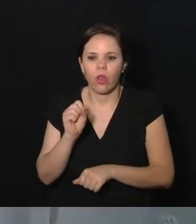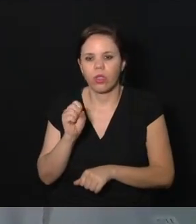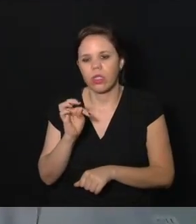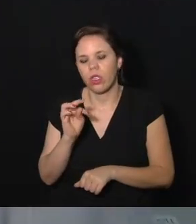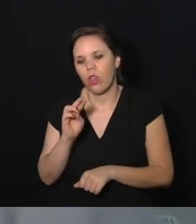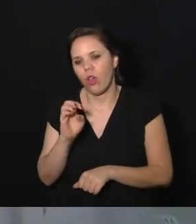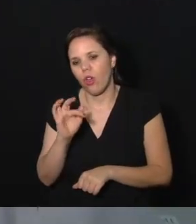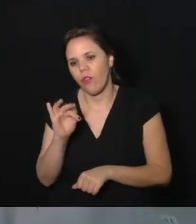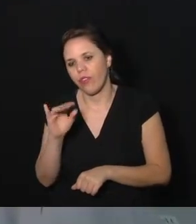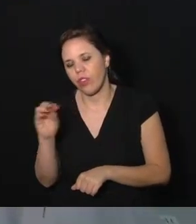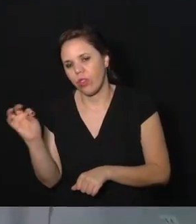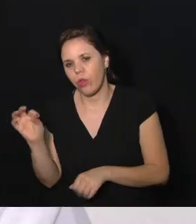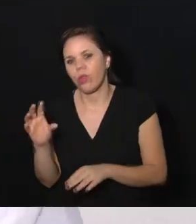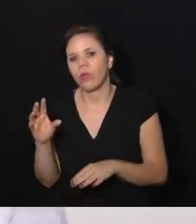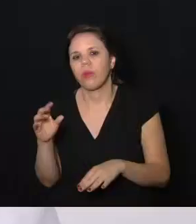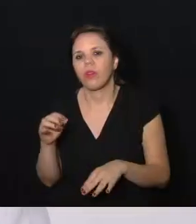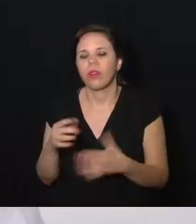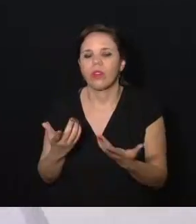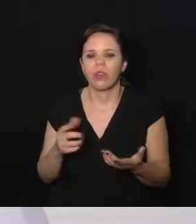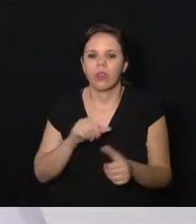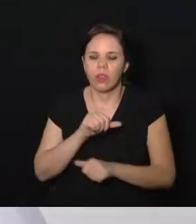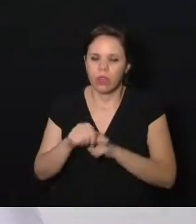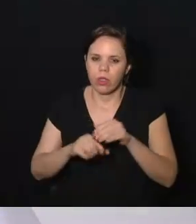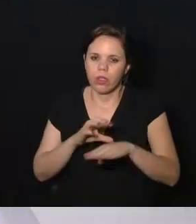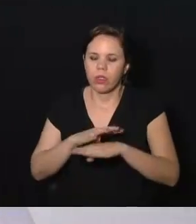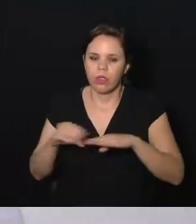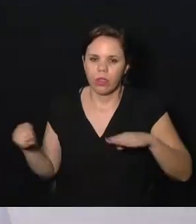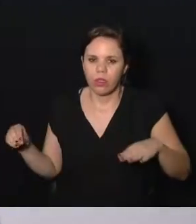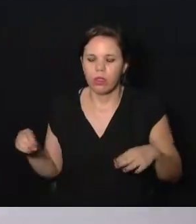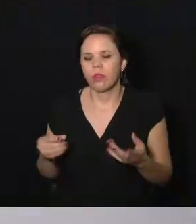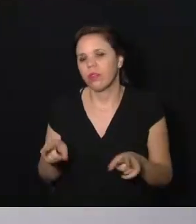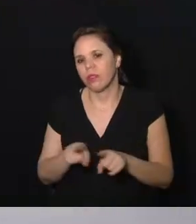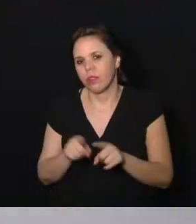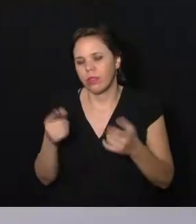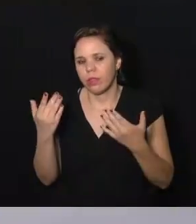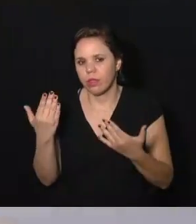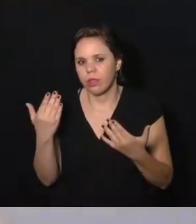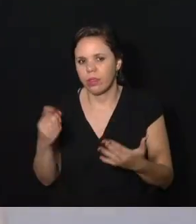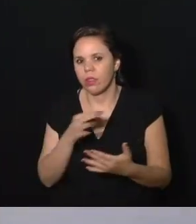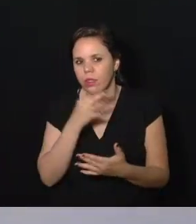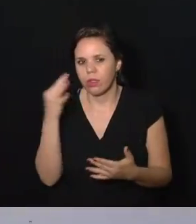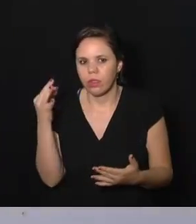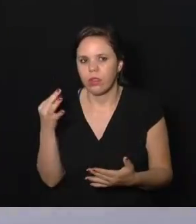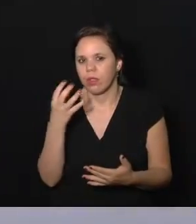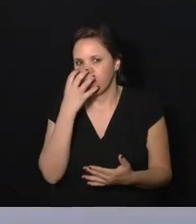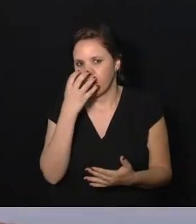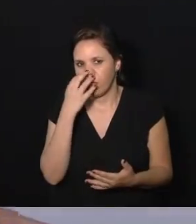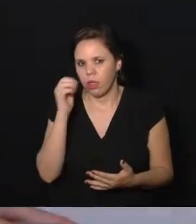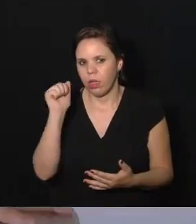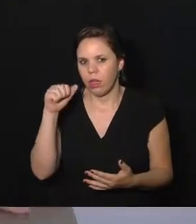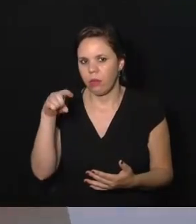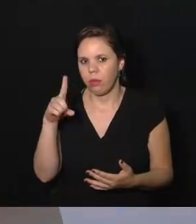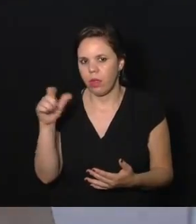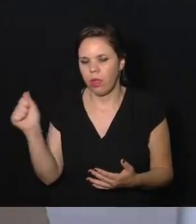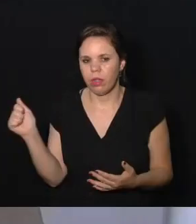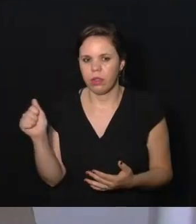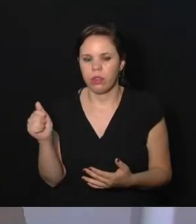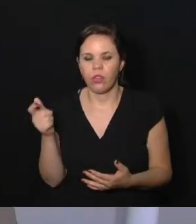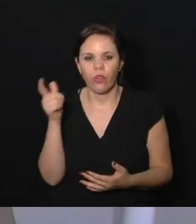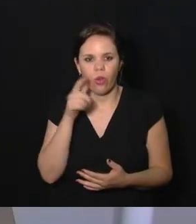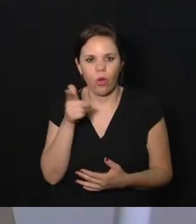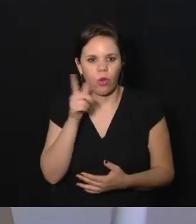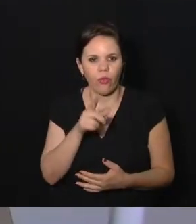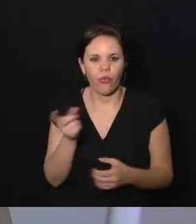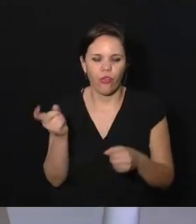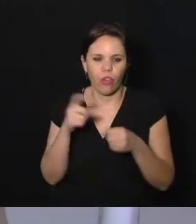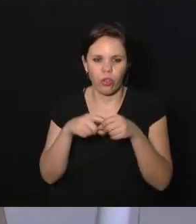e ajuda a consolidar a fratura. E foi graças ao tratamento com células-tronco que a cachorrinha Amanda voltou a enxergar. A Shih Tzu, de